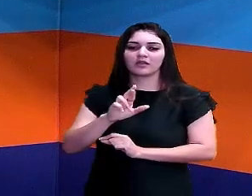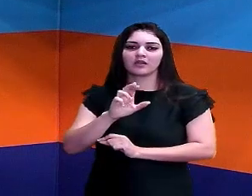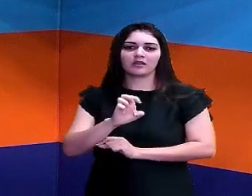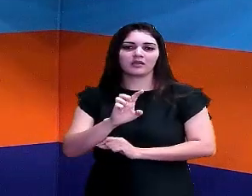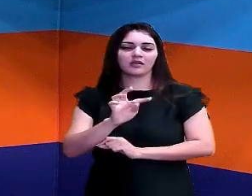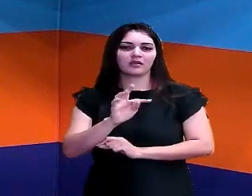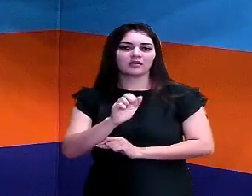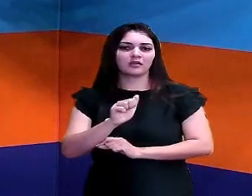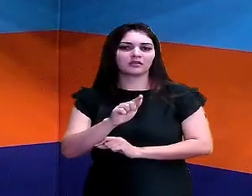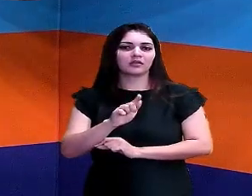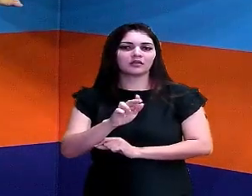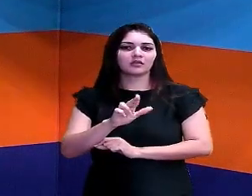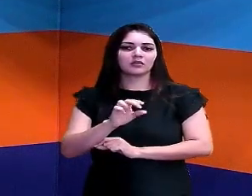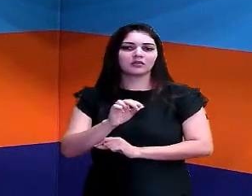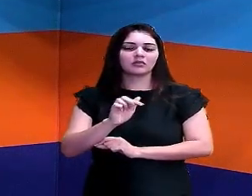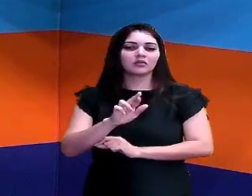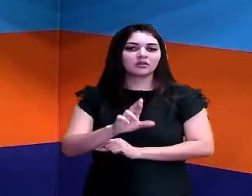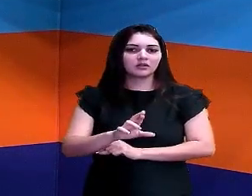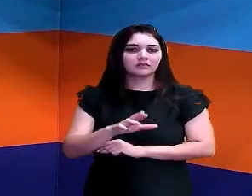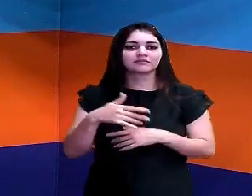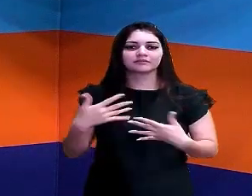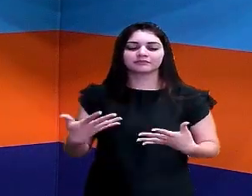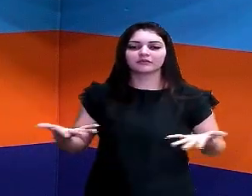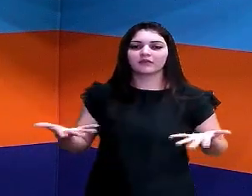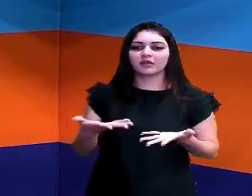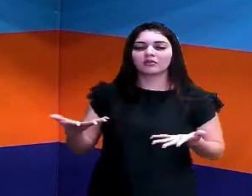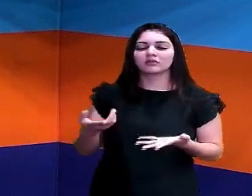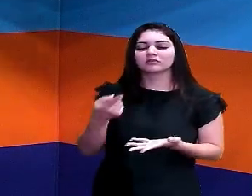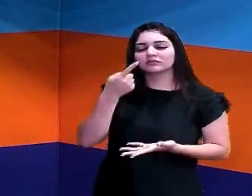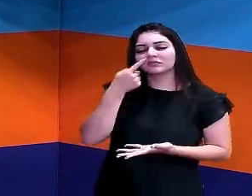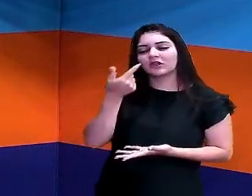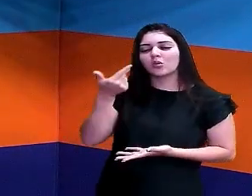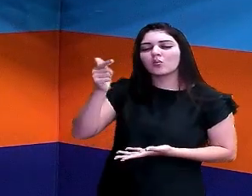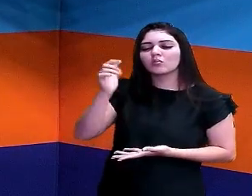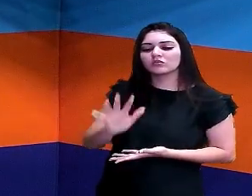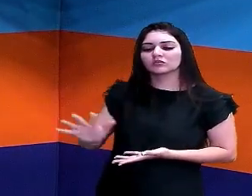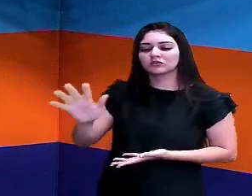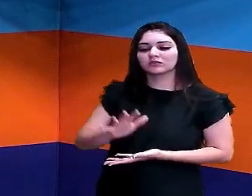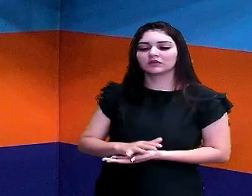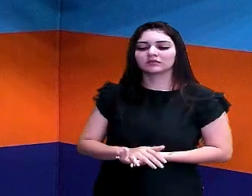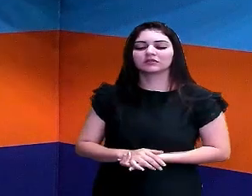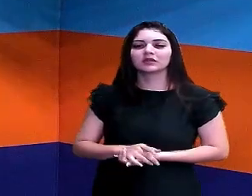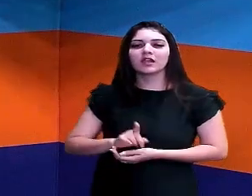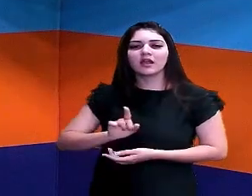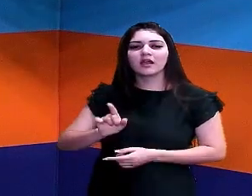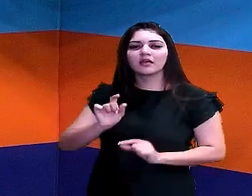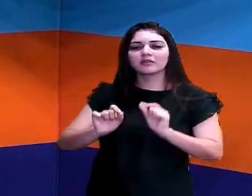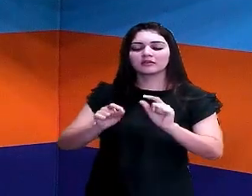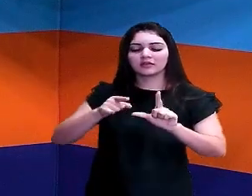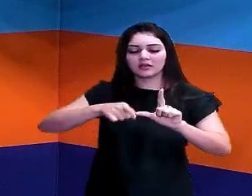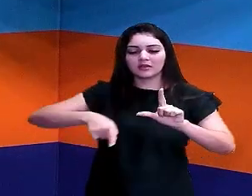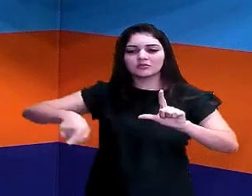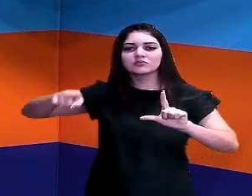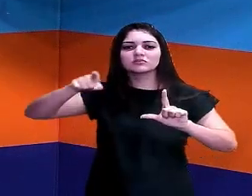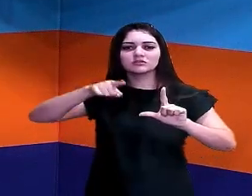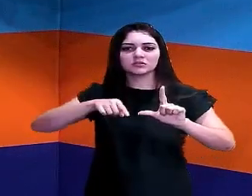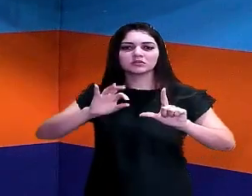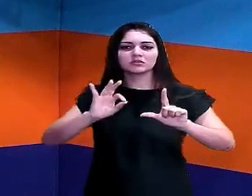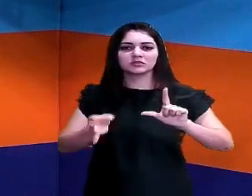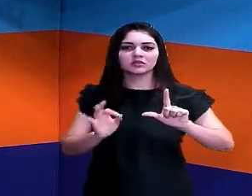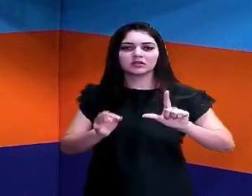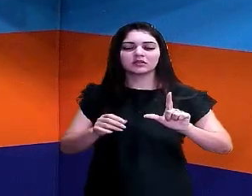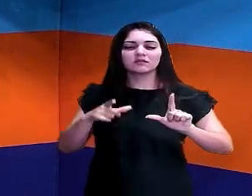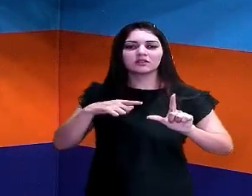retangular, tá certo? Agora, vamos para a outra figura, para essa daqui. É um círculo. E aí,